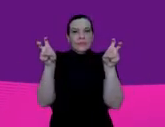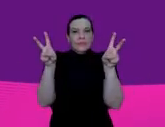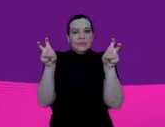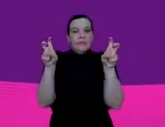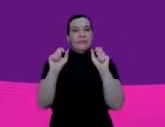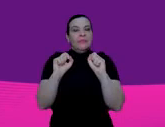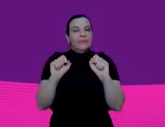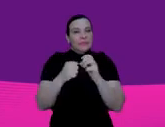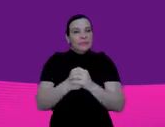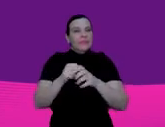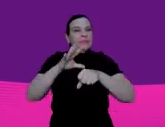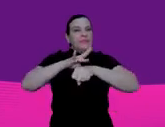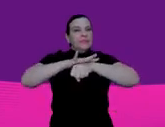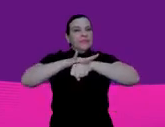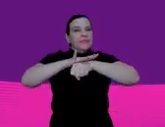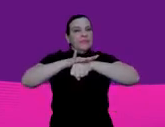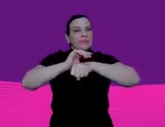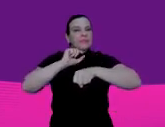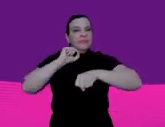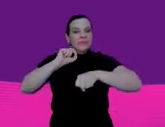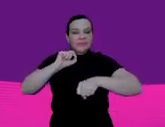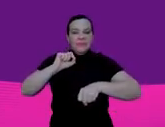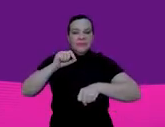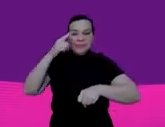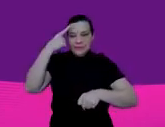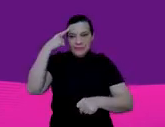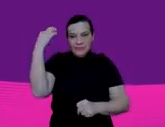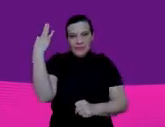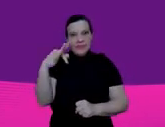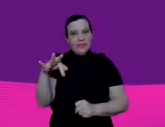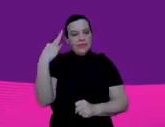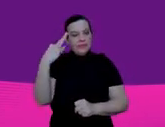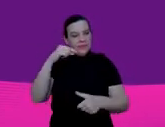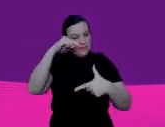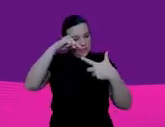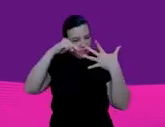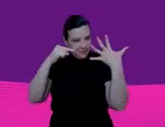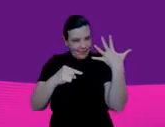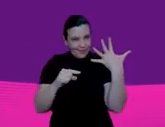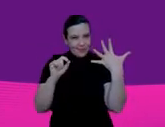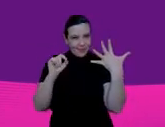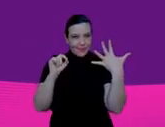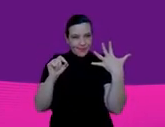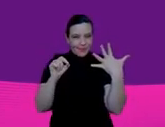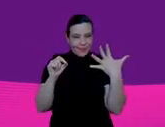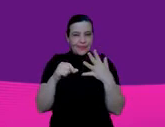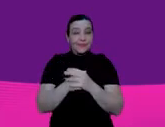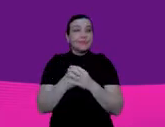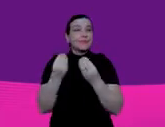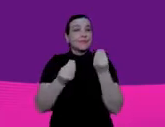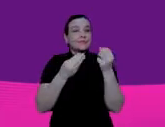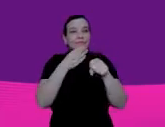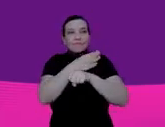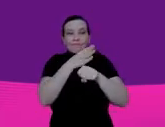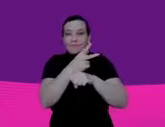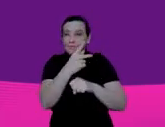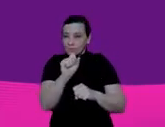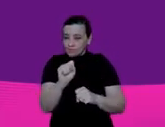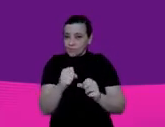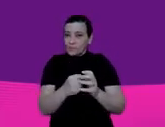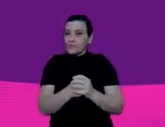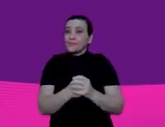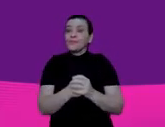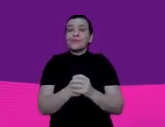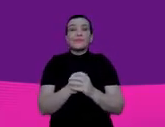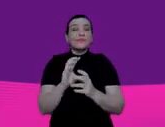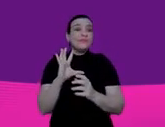é a cefaleia, ou esse conjunto de doenças que são as cefaleias dentro da emergência? Para o paciente, a consequência simplesmente é